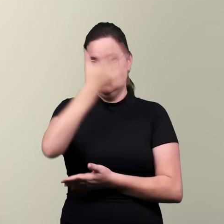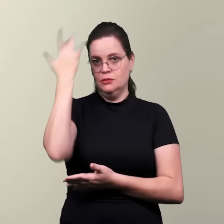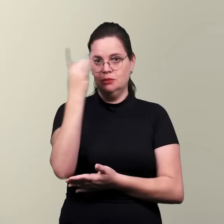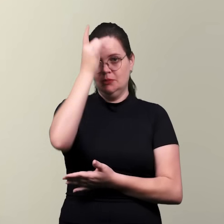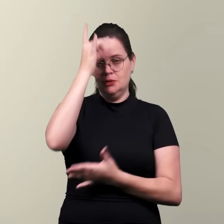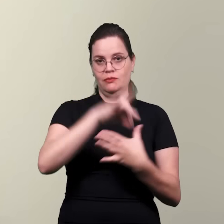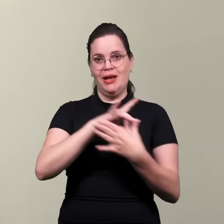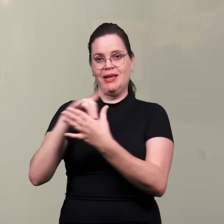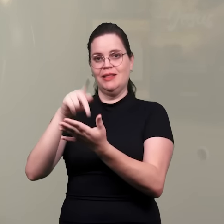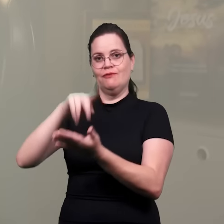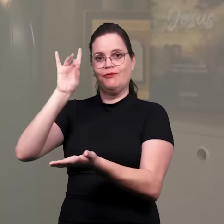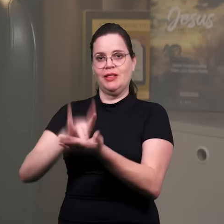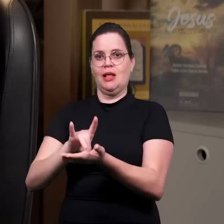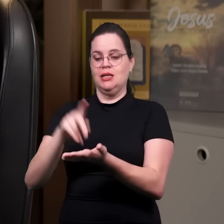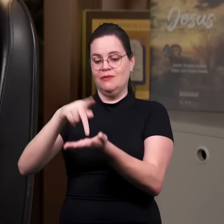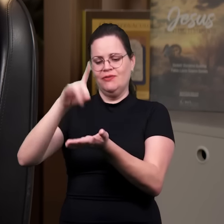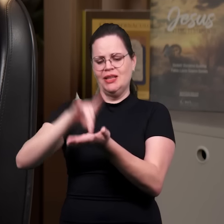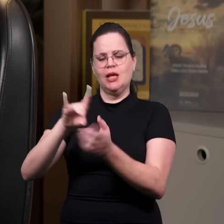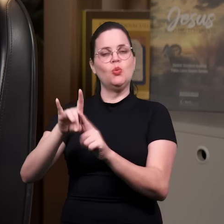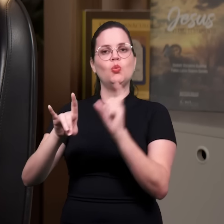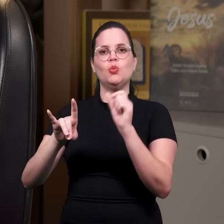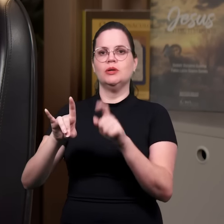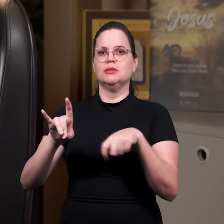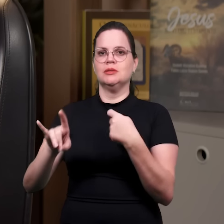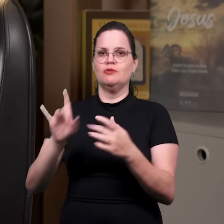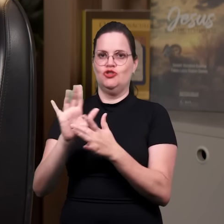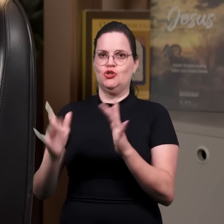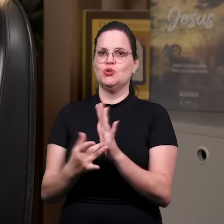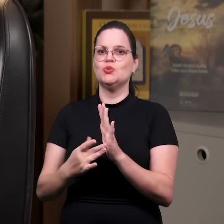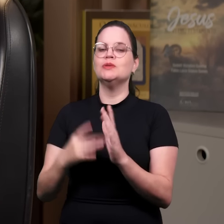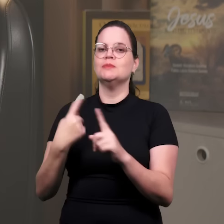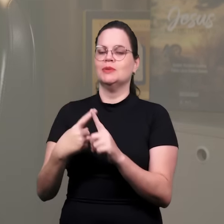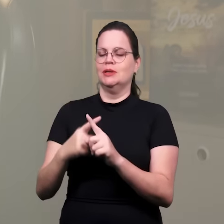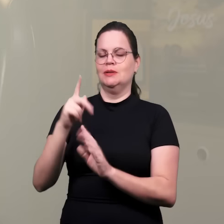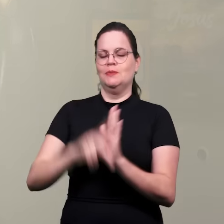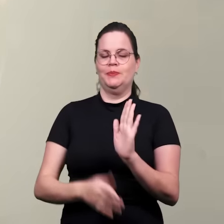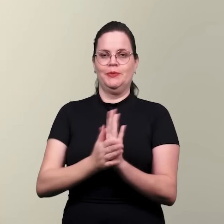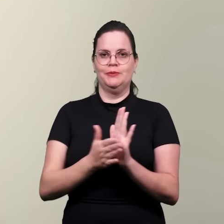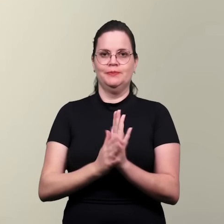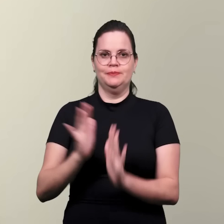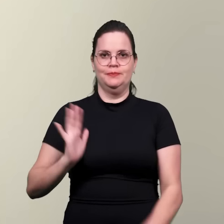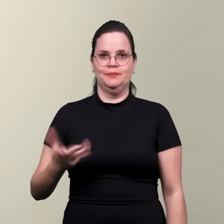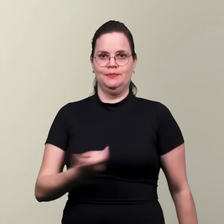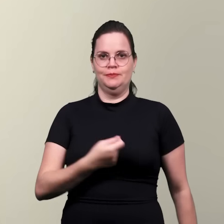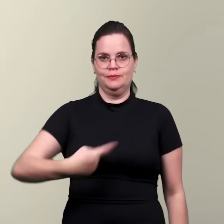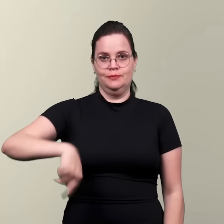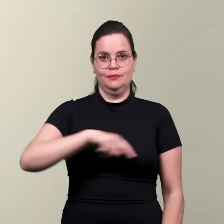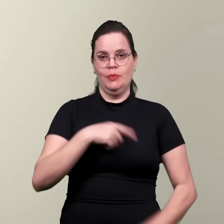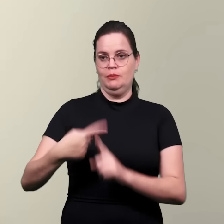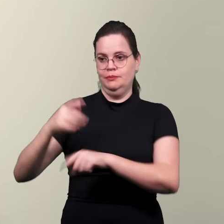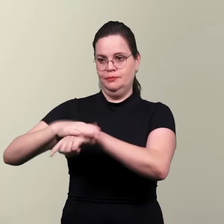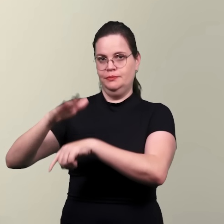verdade absoluta que é Jesus, né? Que é o projeto de salvação para nós, né? Porque não falará de si mesmo.